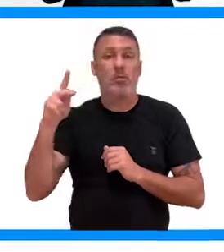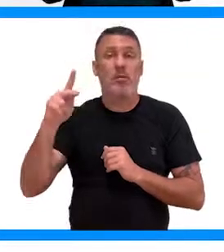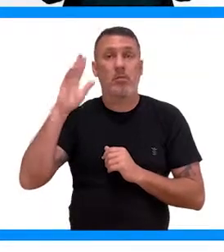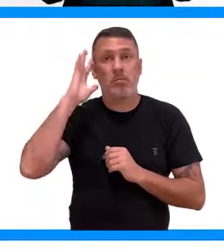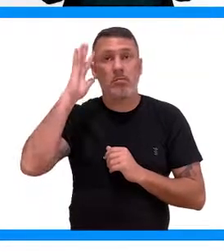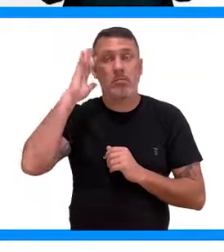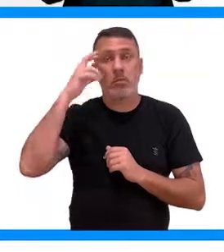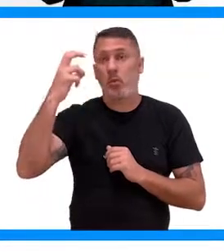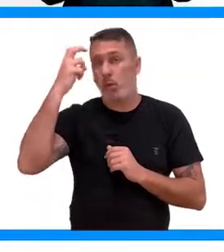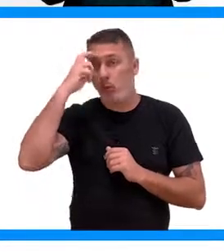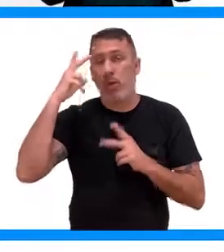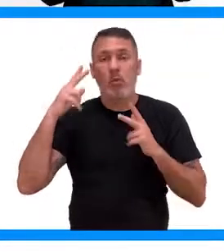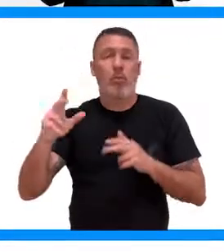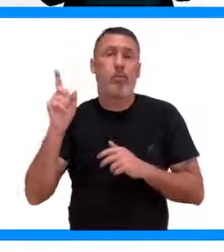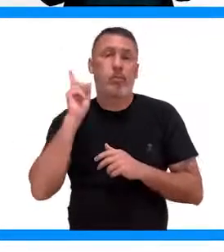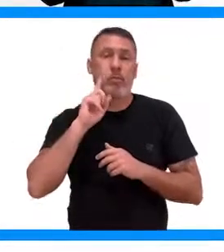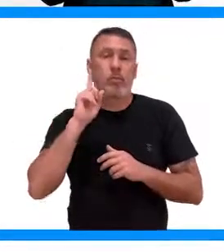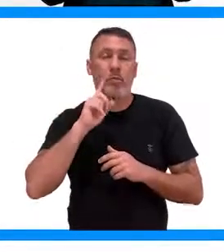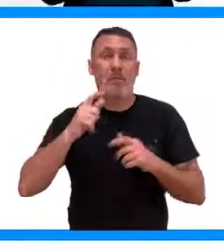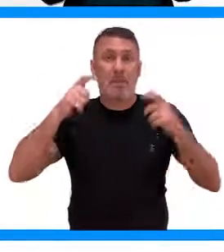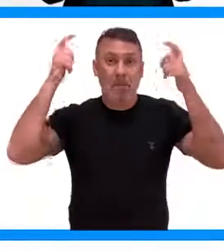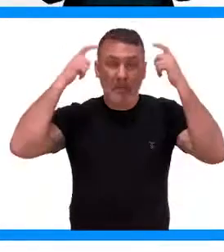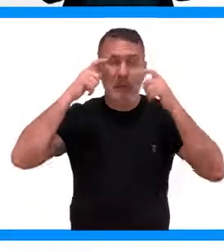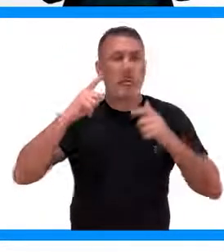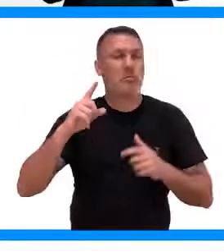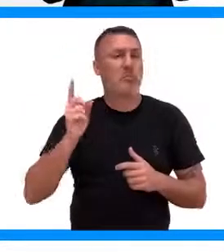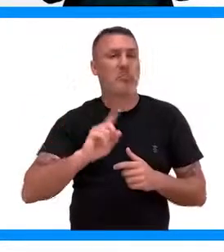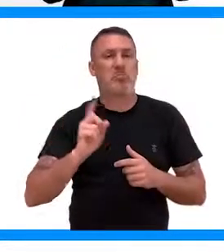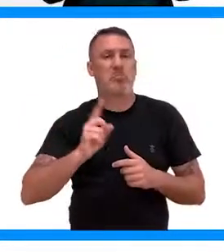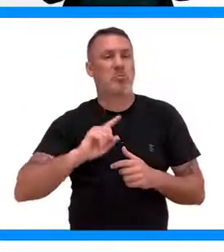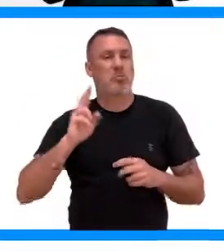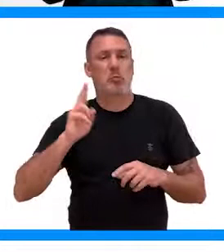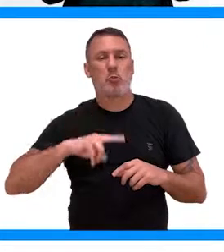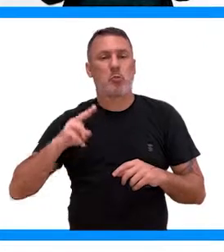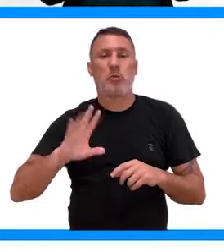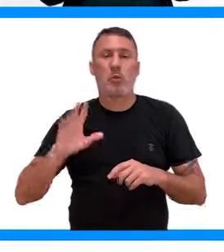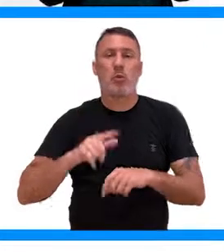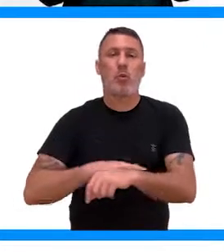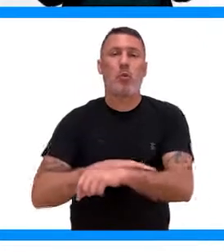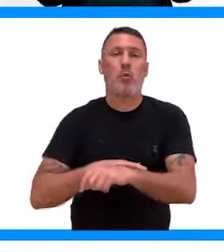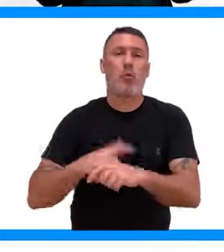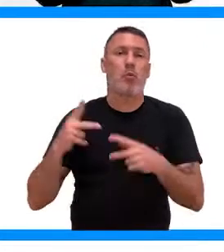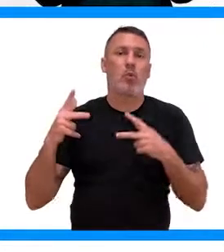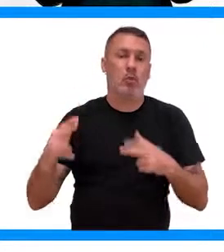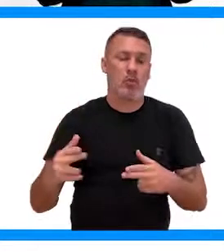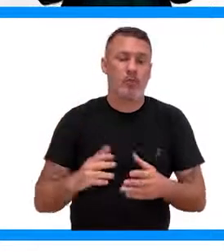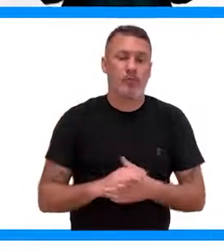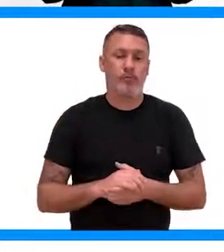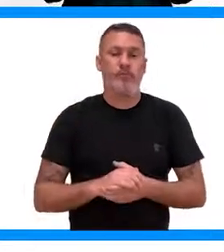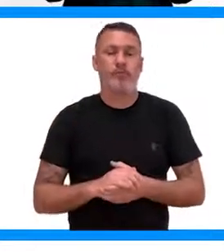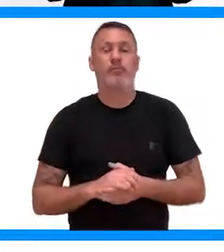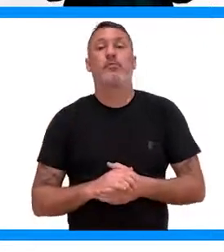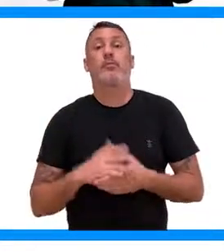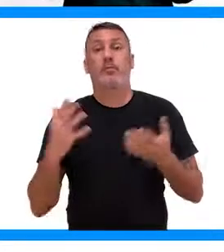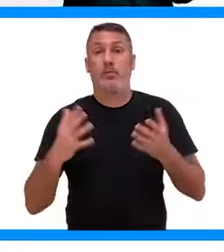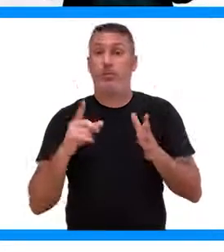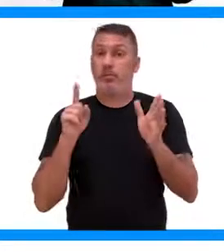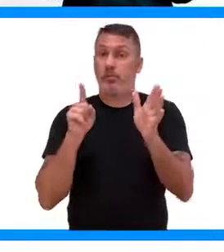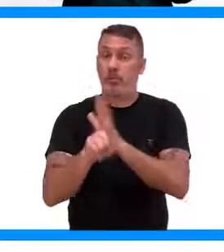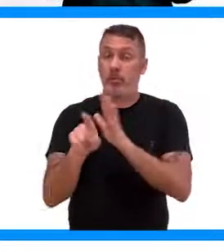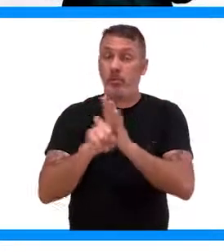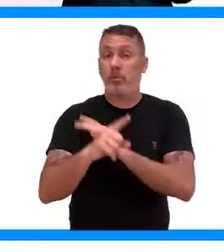como americanos, negam que são mexicanos, ainda que tenham a minha cor. Então, vamos lá